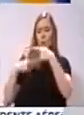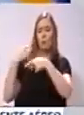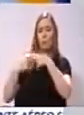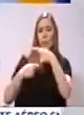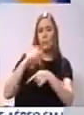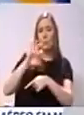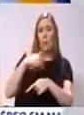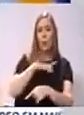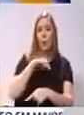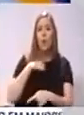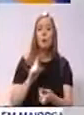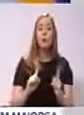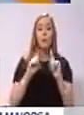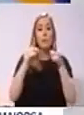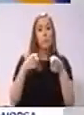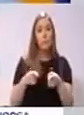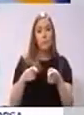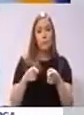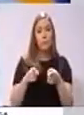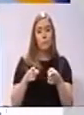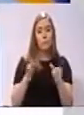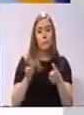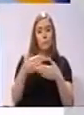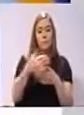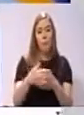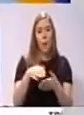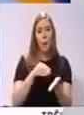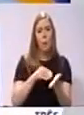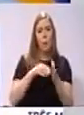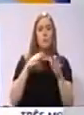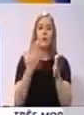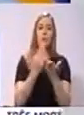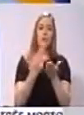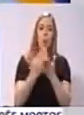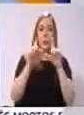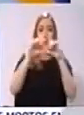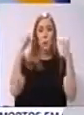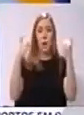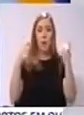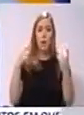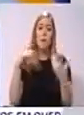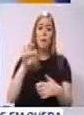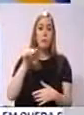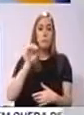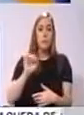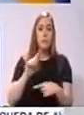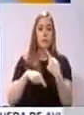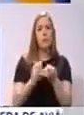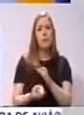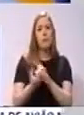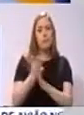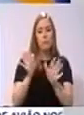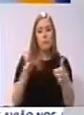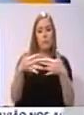inicialmente começou com umas instalações algo precárias numa escola secundária do nosso concelho e que depois, com a construção do pavilhão de